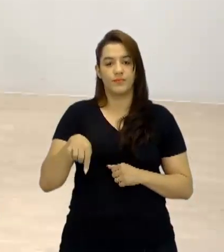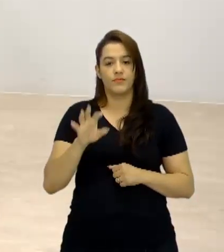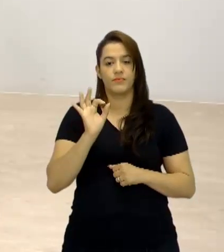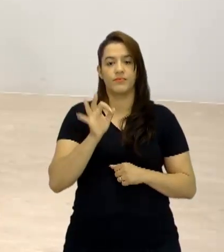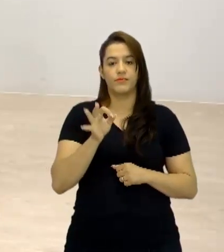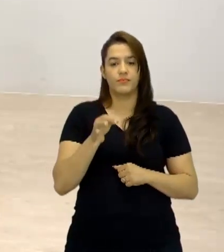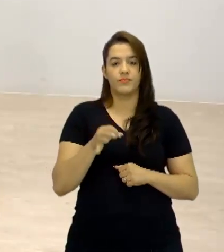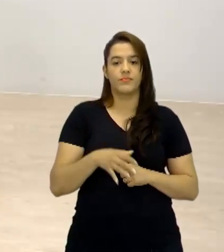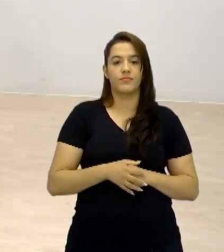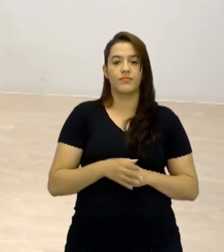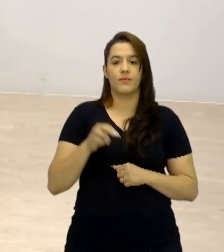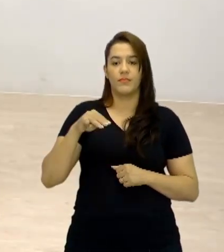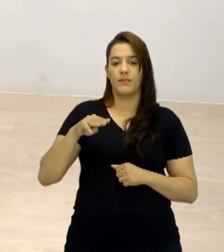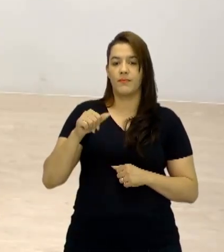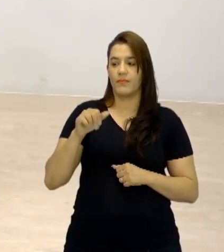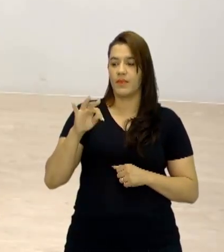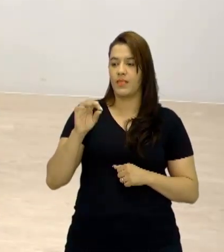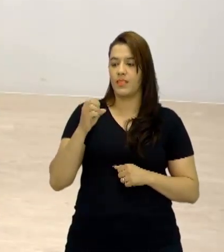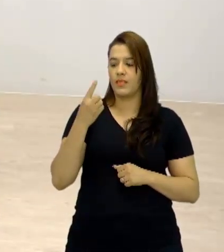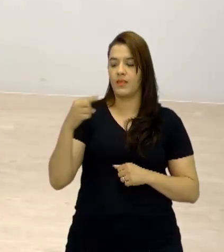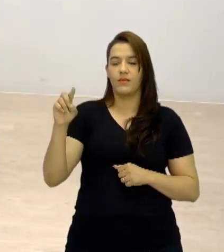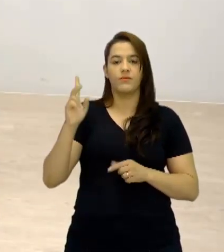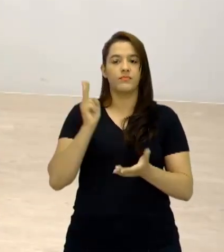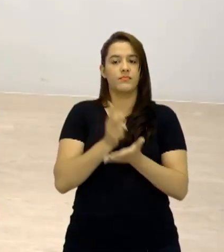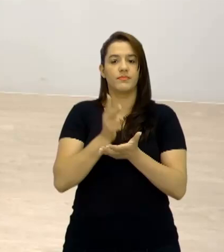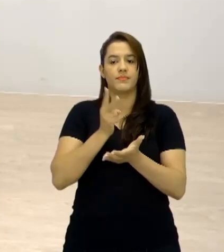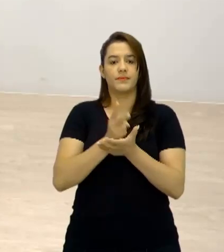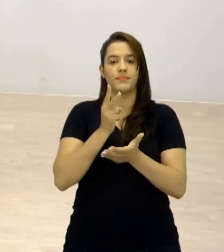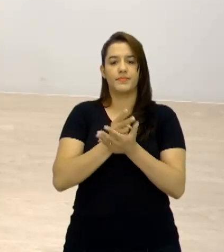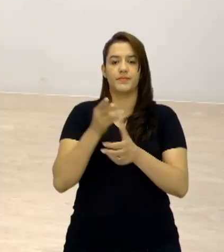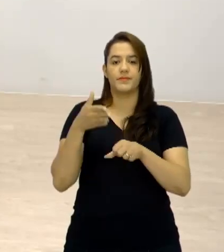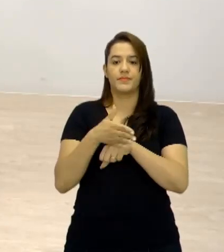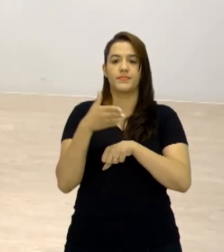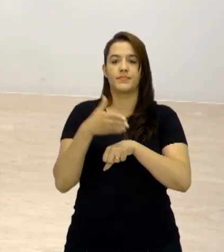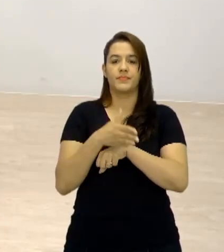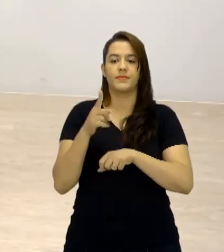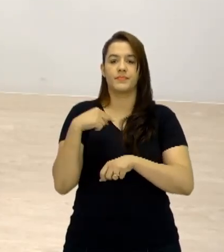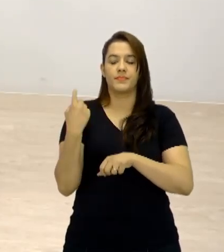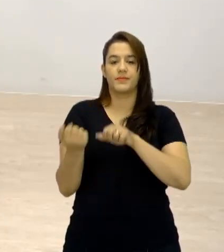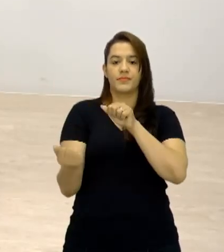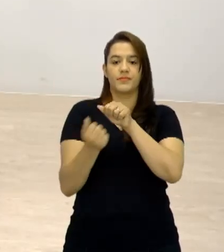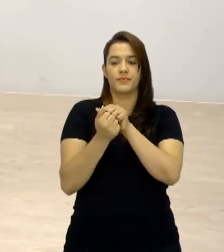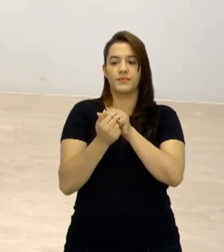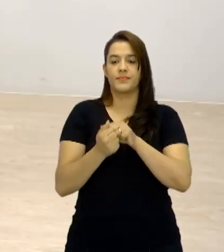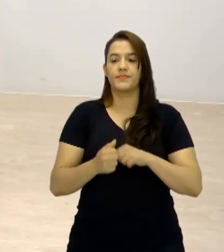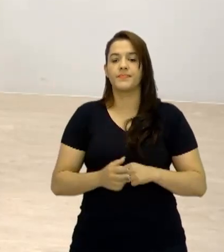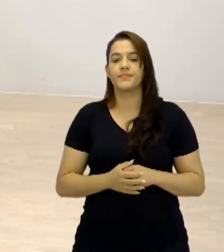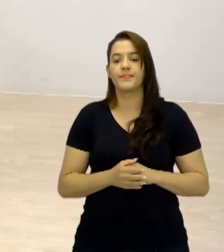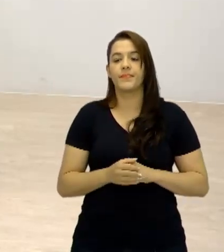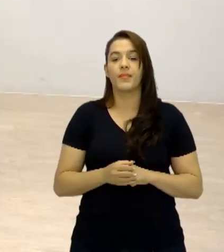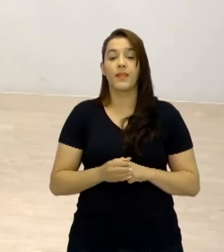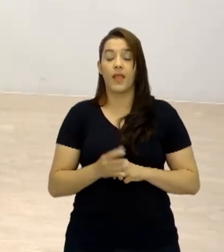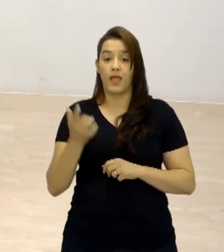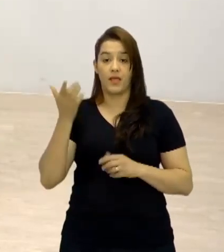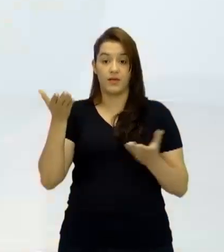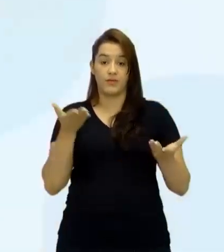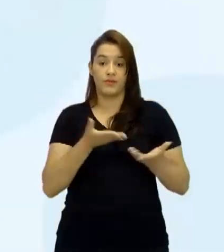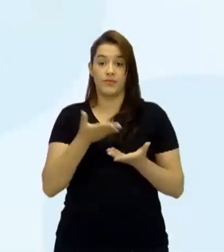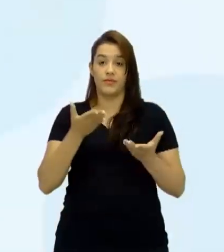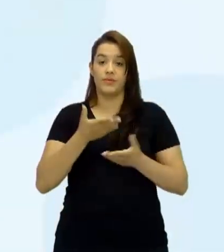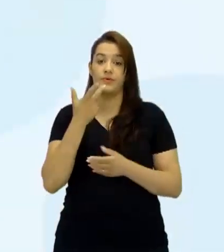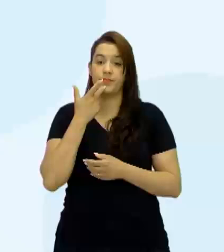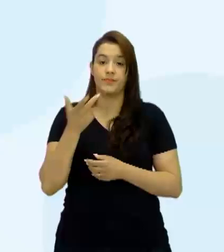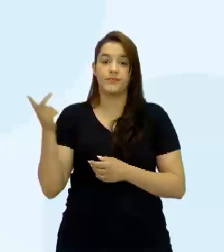O pessoal de Matão está sempre aí com a gente, aí, sempre participando e tal. Olha, vamos falar um pouquinho sobre a característica, então,